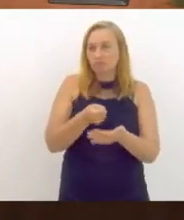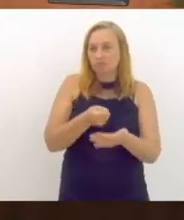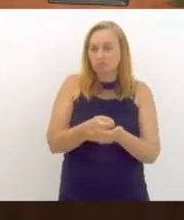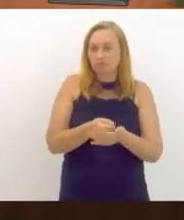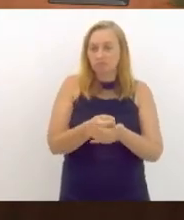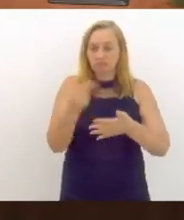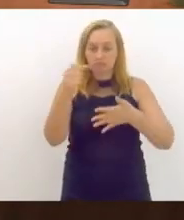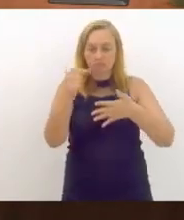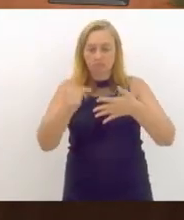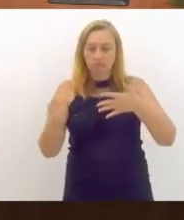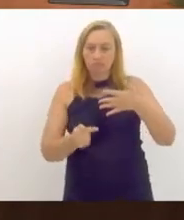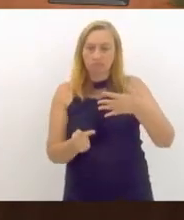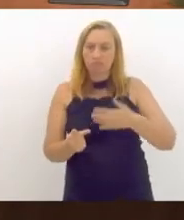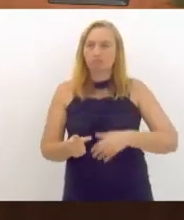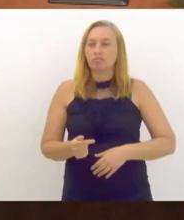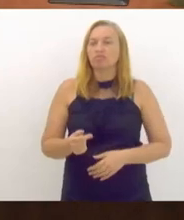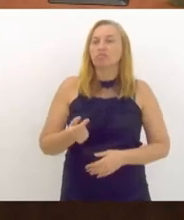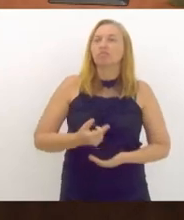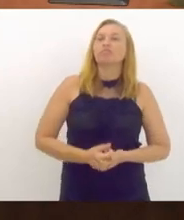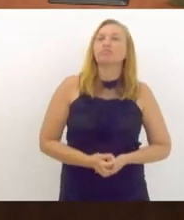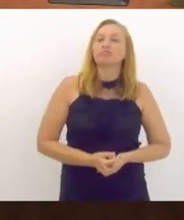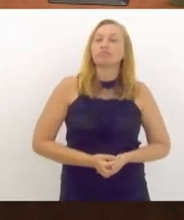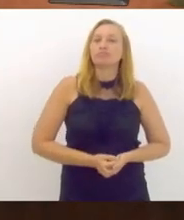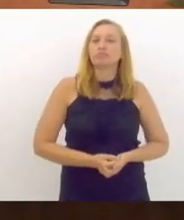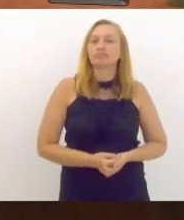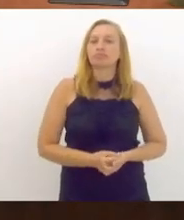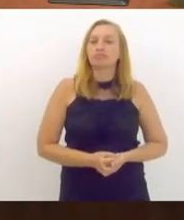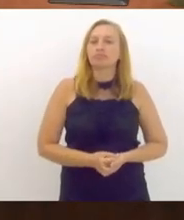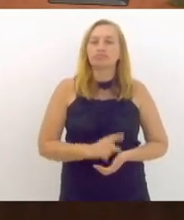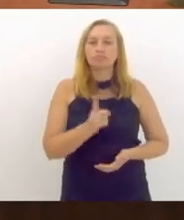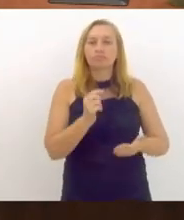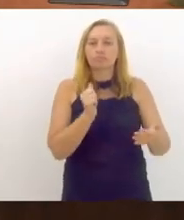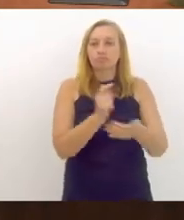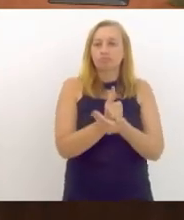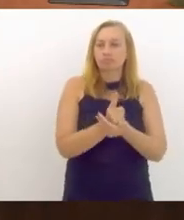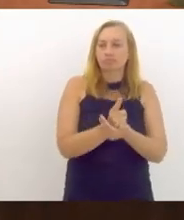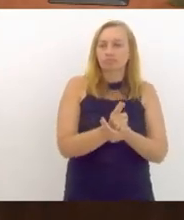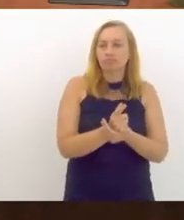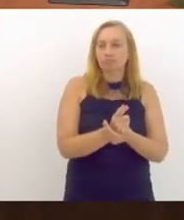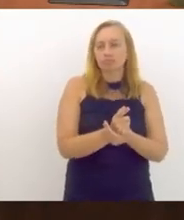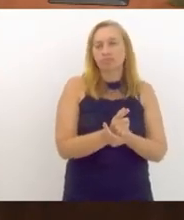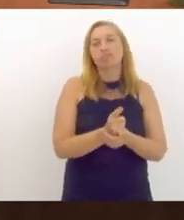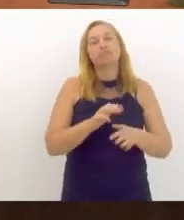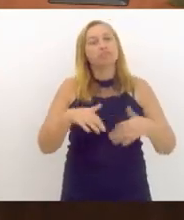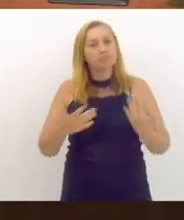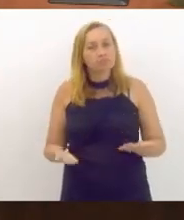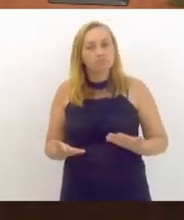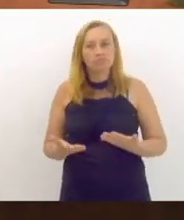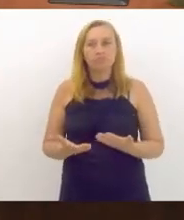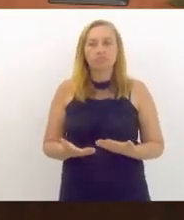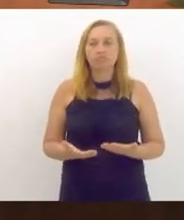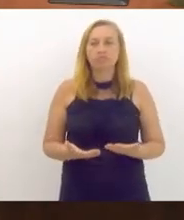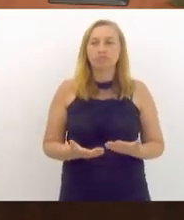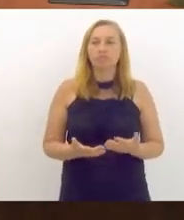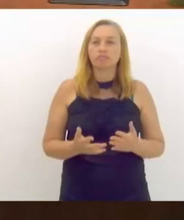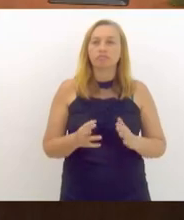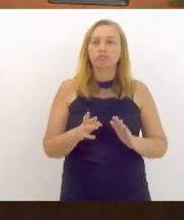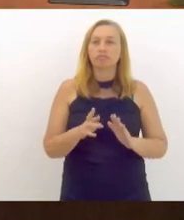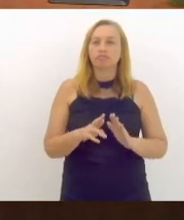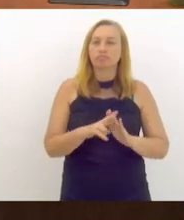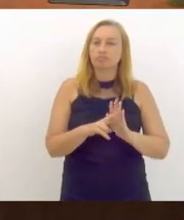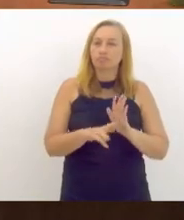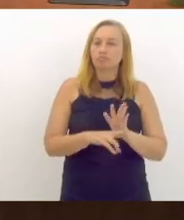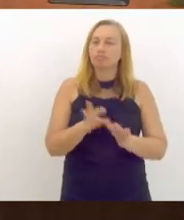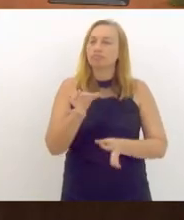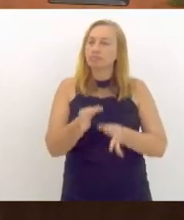de quem consome até 100 kWh, de não pagar a COSIP. Então, isso passa a ser um critério de